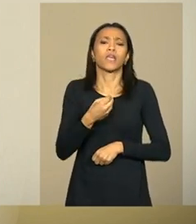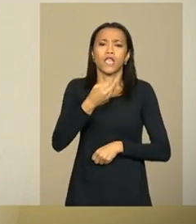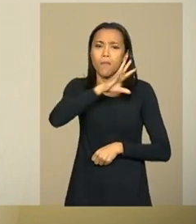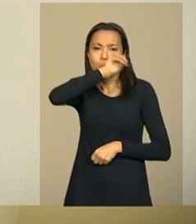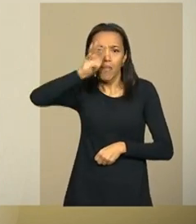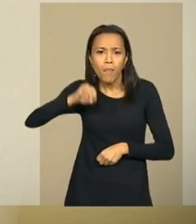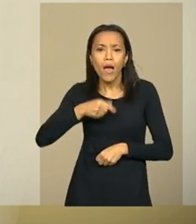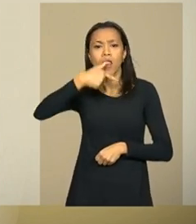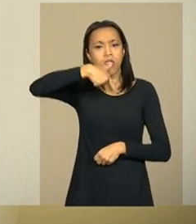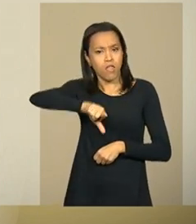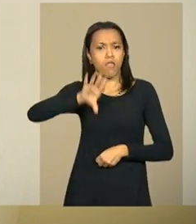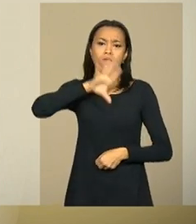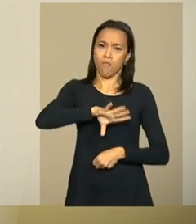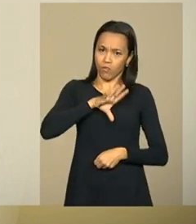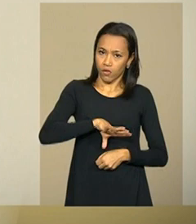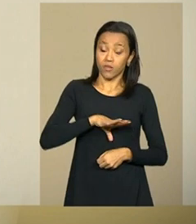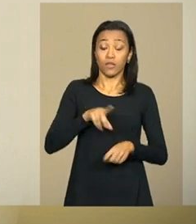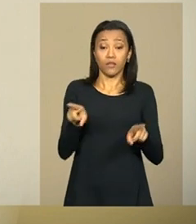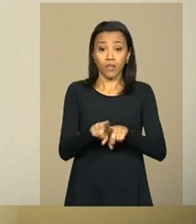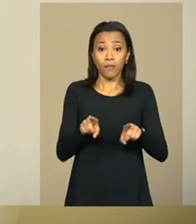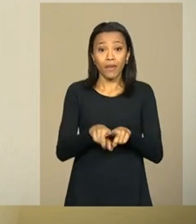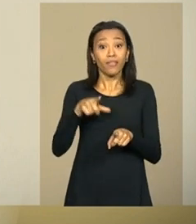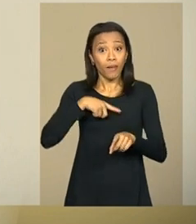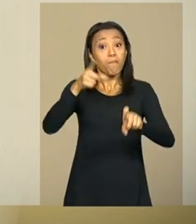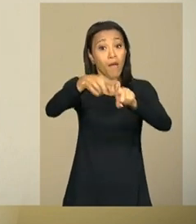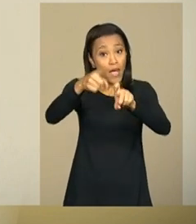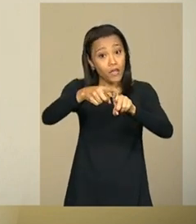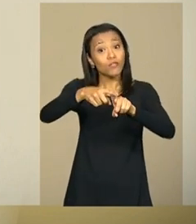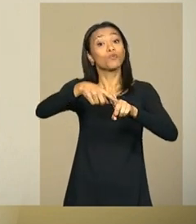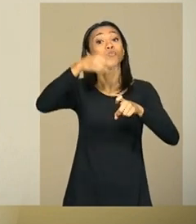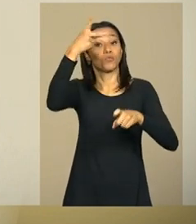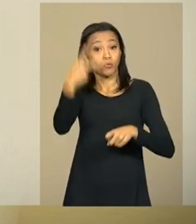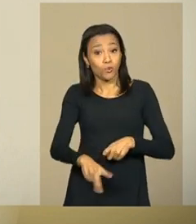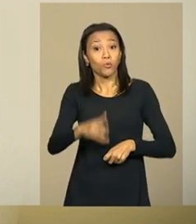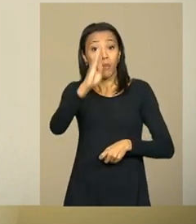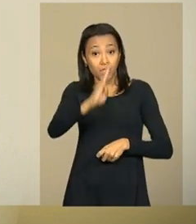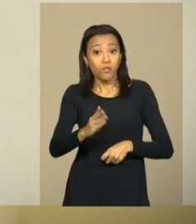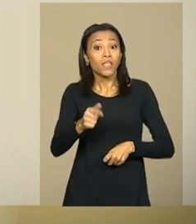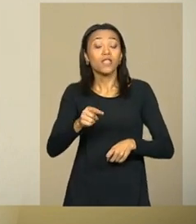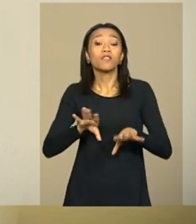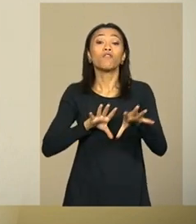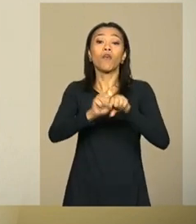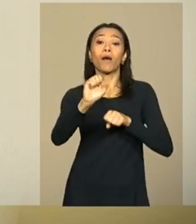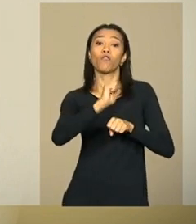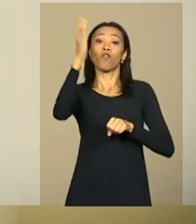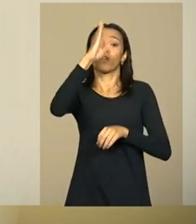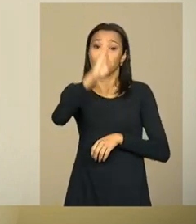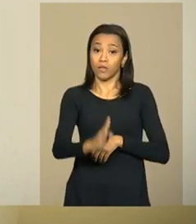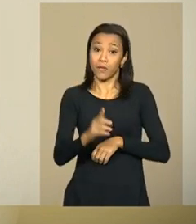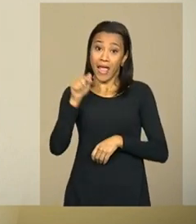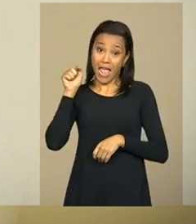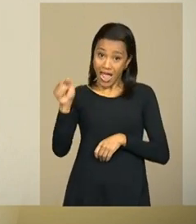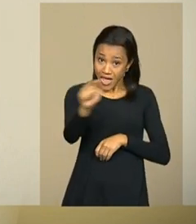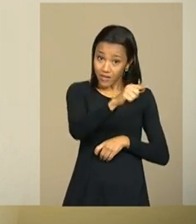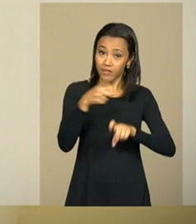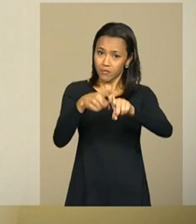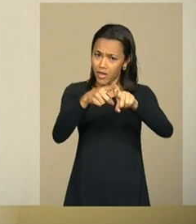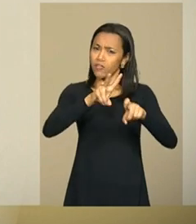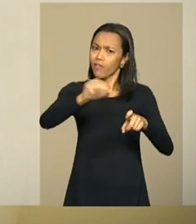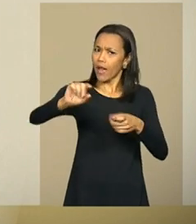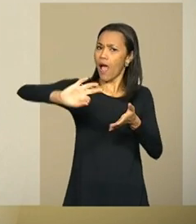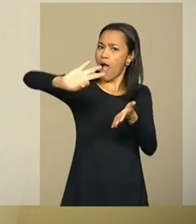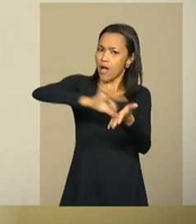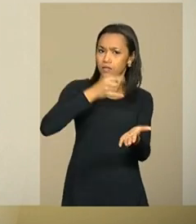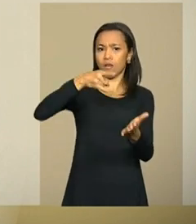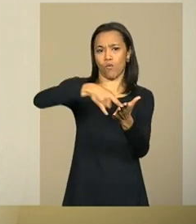língua aí também estão incluídos médicos brasileiros que se formaram no exterior esses médicos vão assinar um